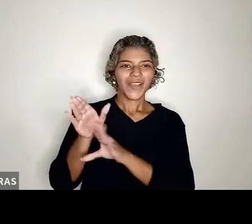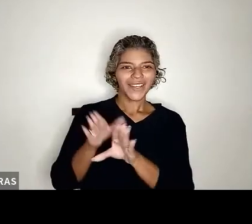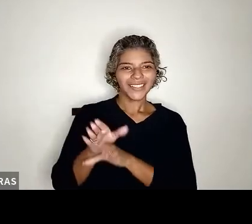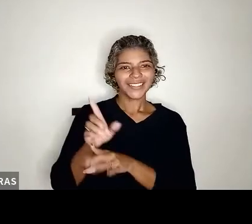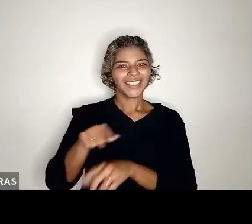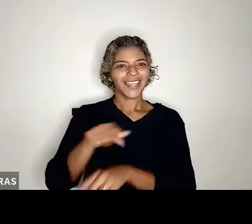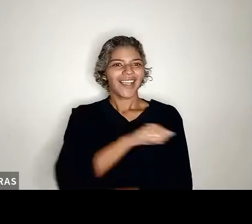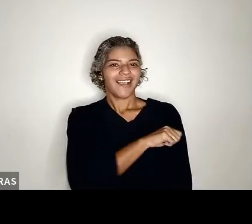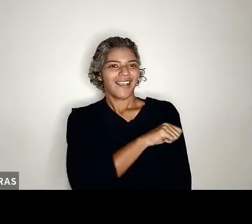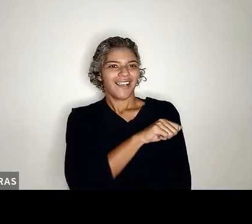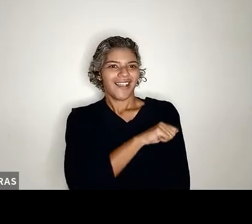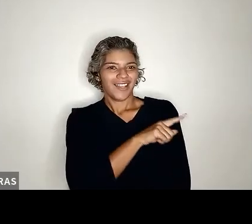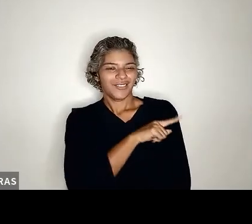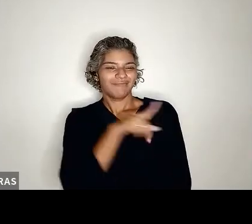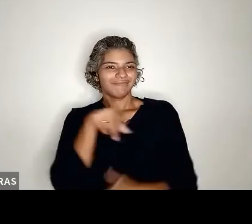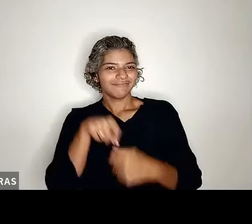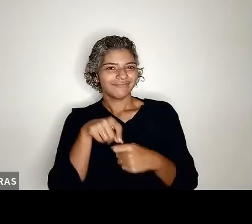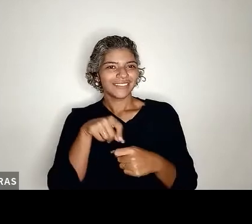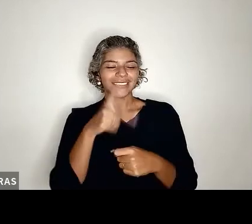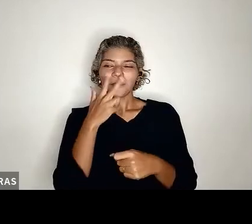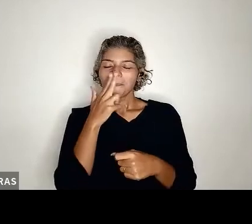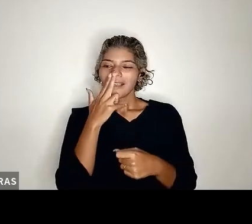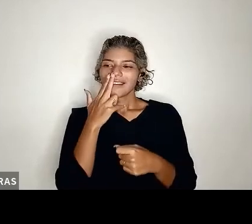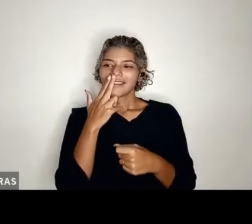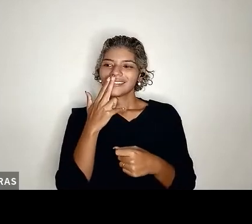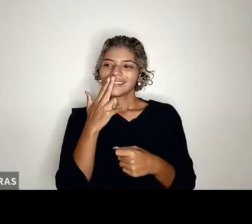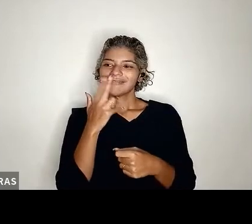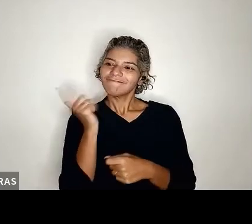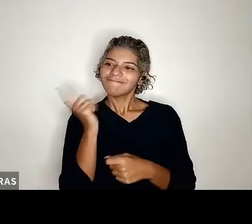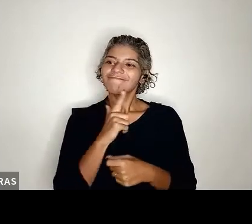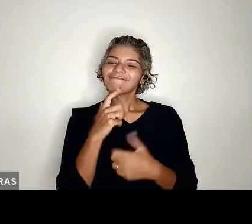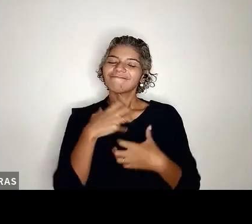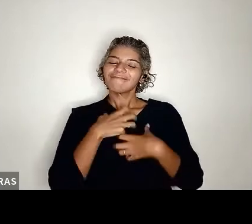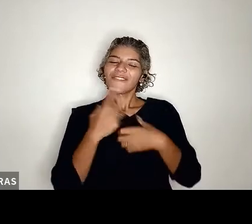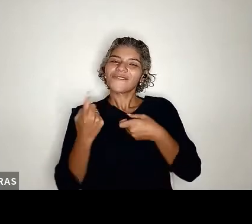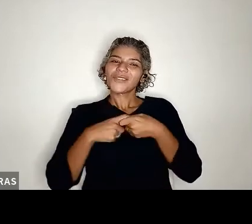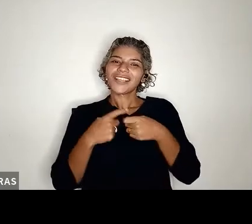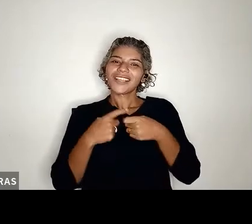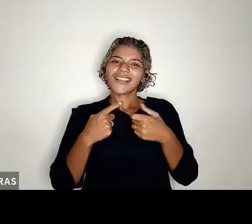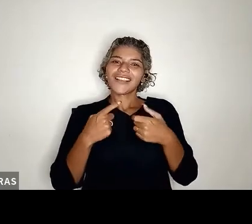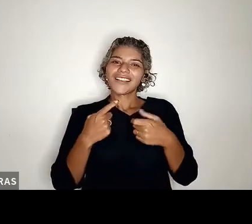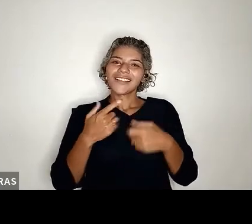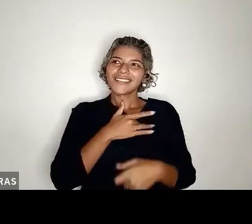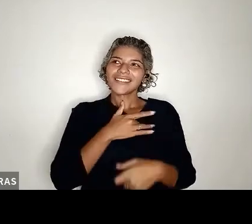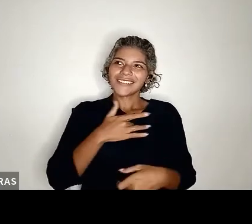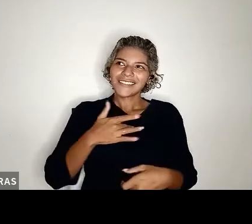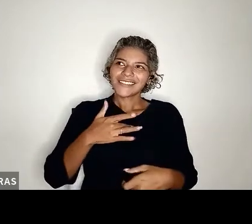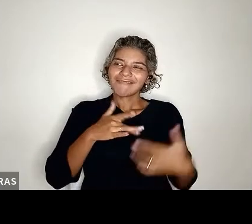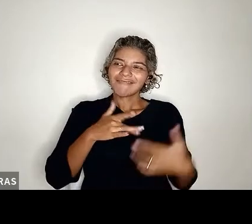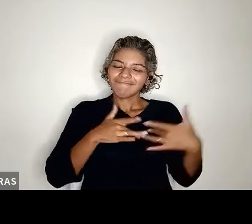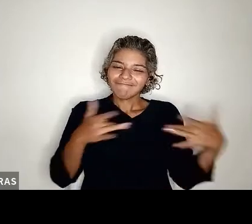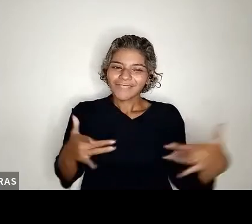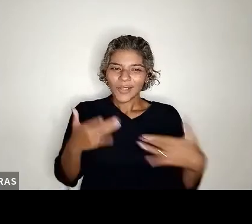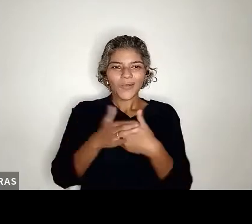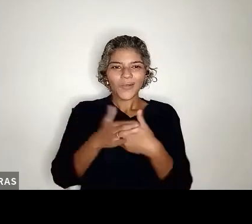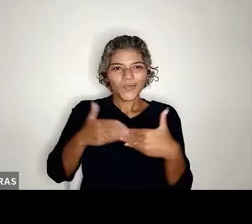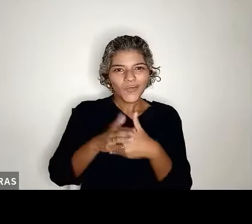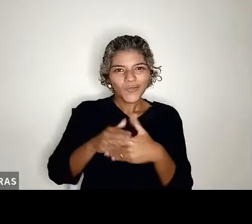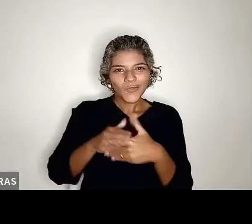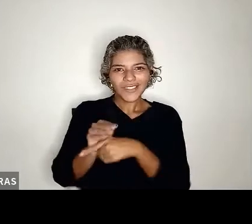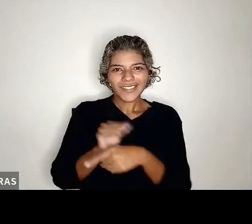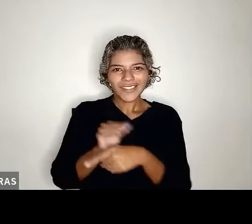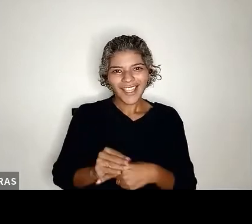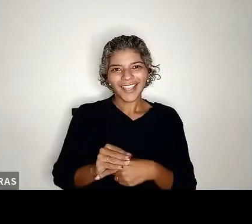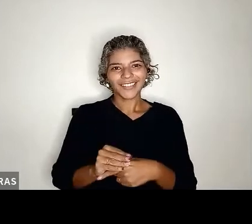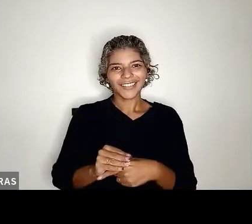teve um resgate do afeto e do cuidado? Que eu estou pensando aqui, o que é uma ciência emancipatória, né? Como está no título? Eu acho que passa também